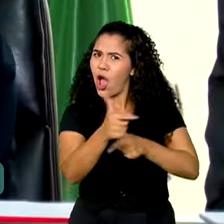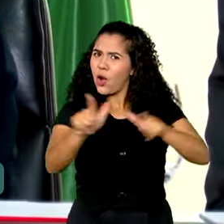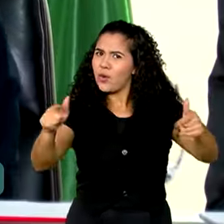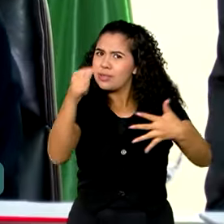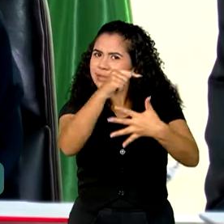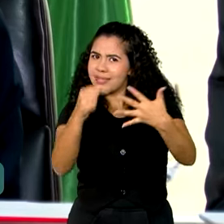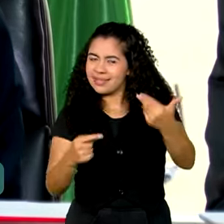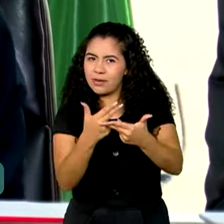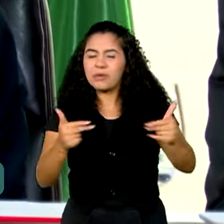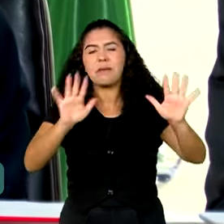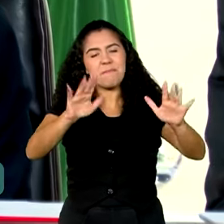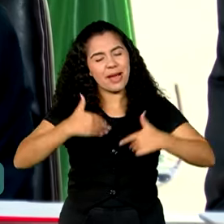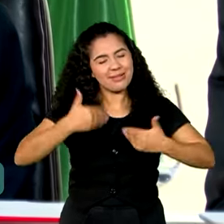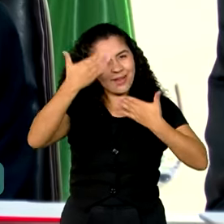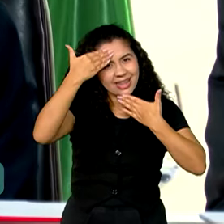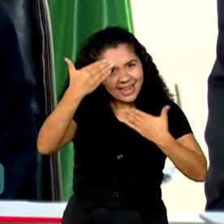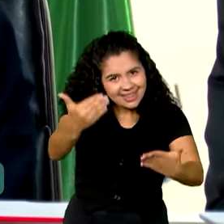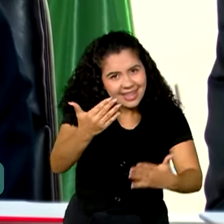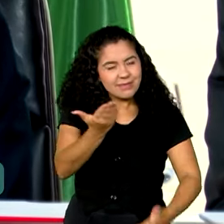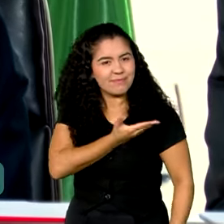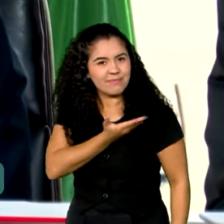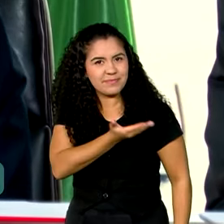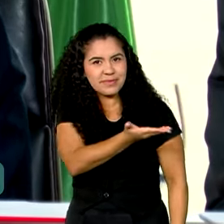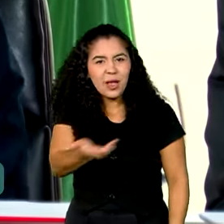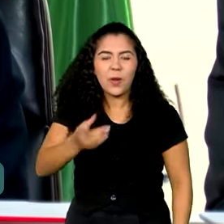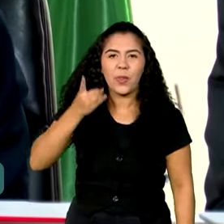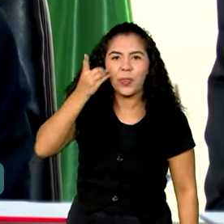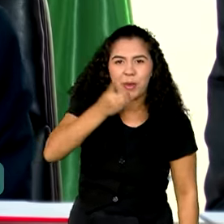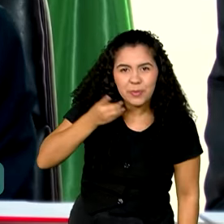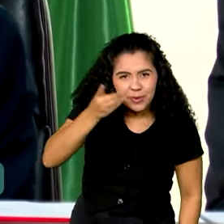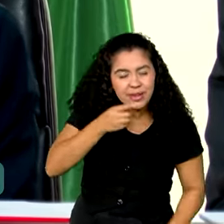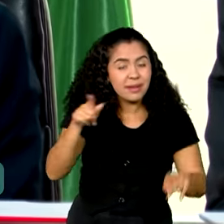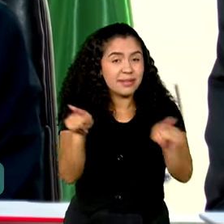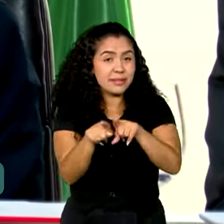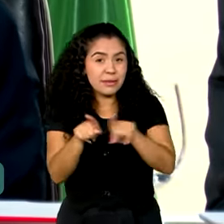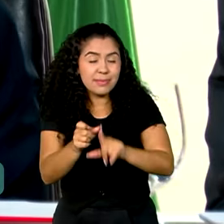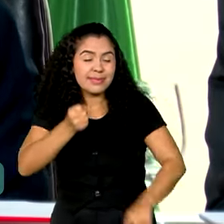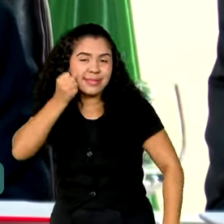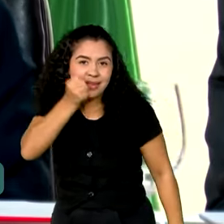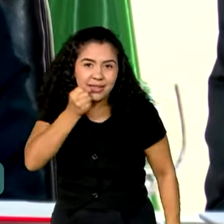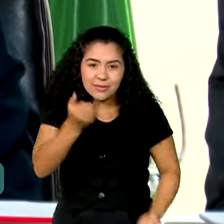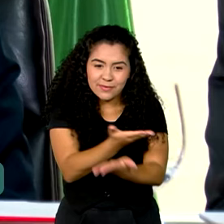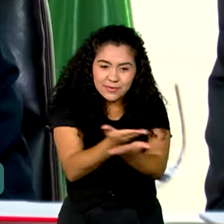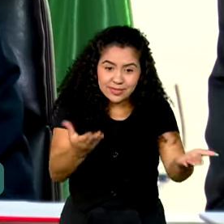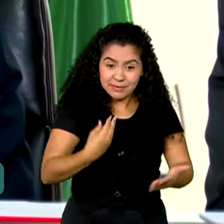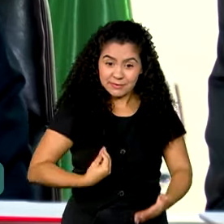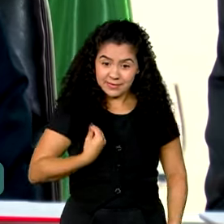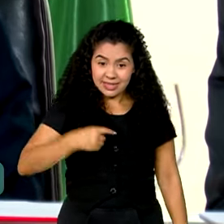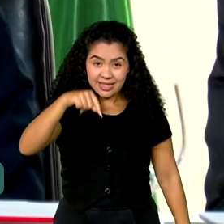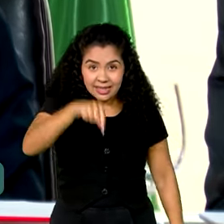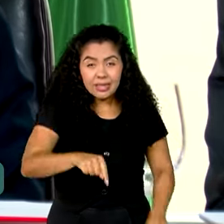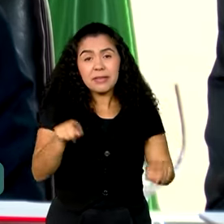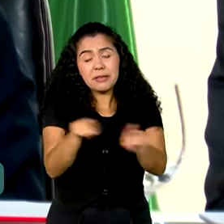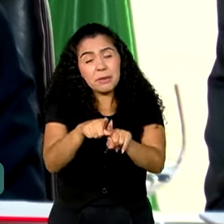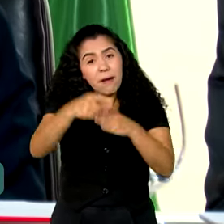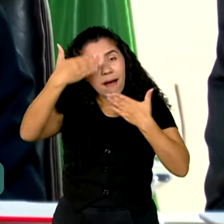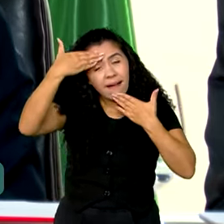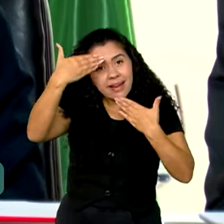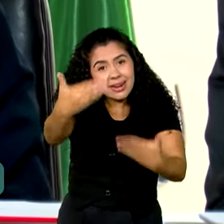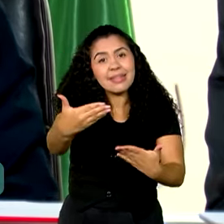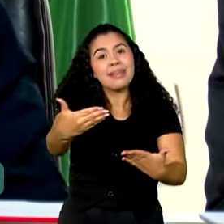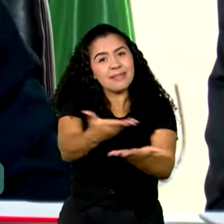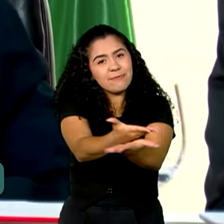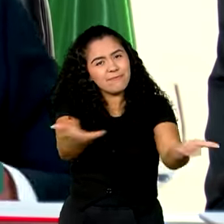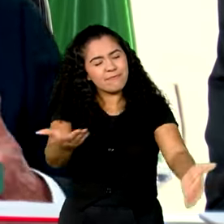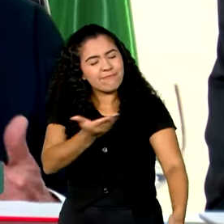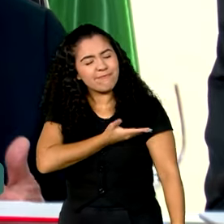forma que eu quero agradecer aqui aos companheiros deputados, aos senadores que estão aqui presentes, e agradecer aos